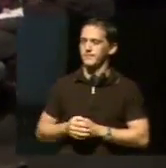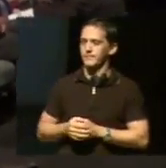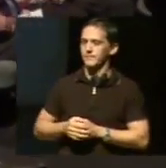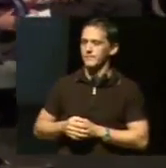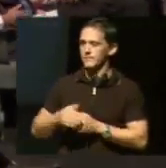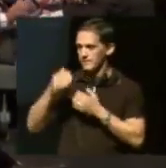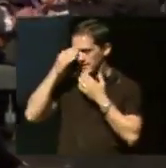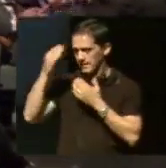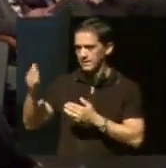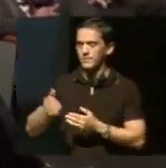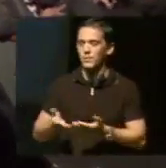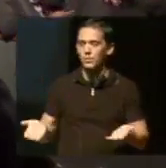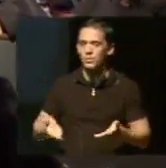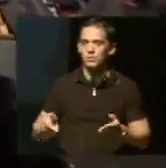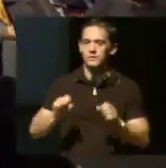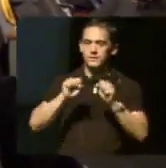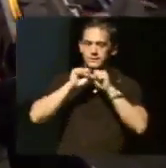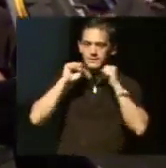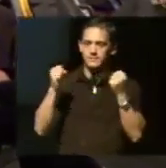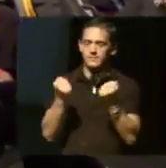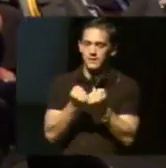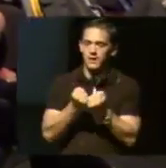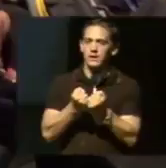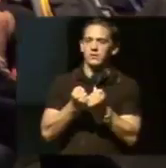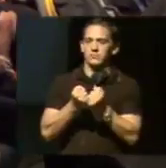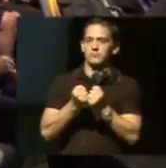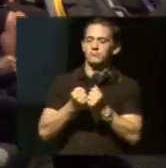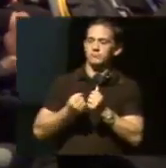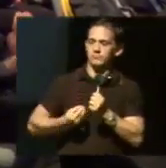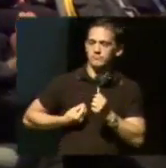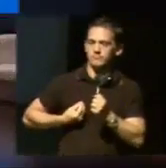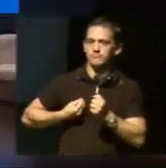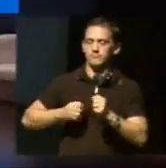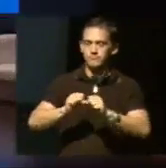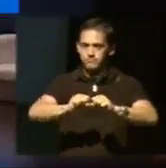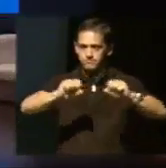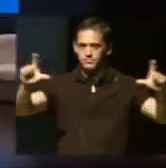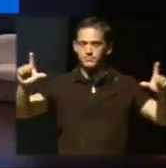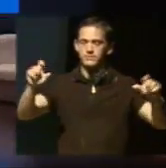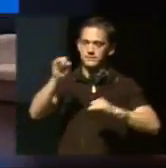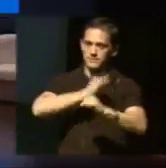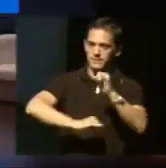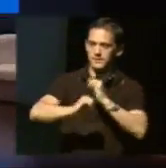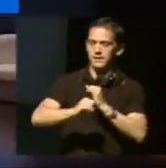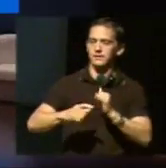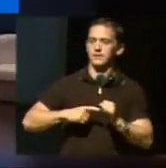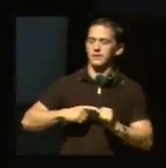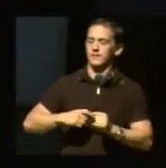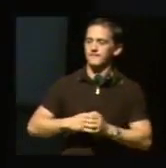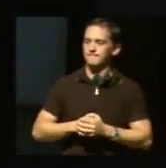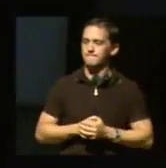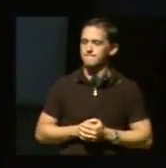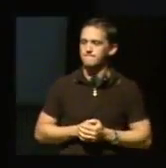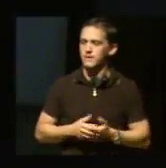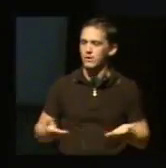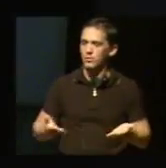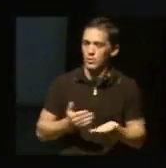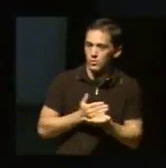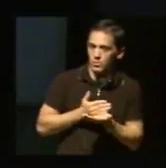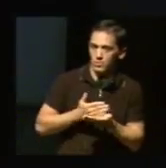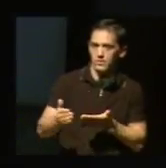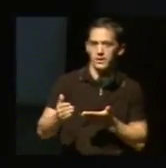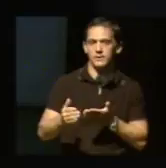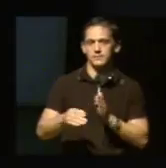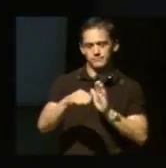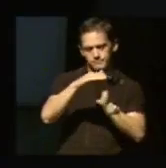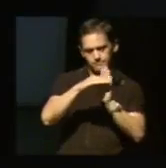sendo transmitido ao vivo pela internet. Dando início à nossa programação, nós teremos o prazer de